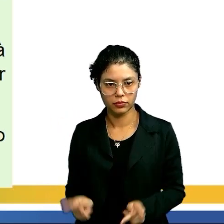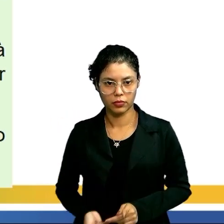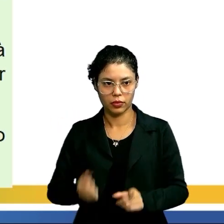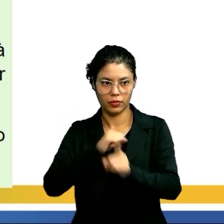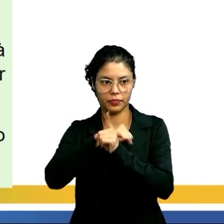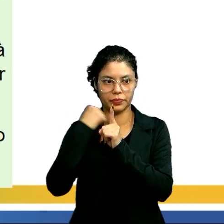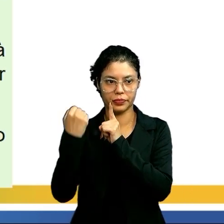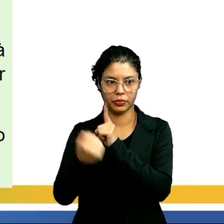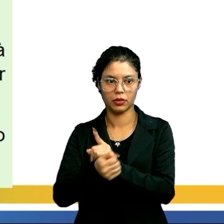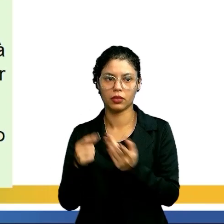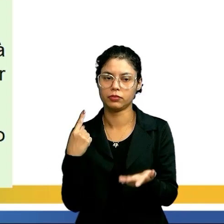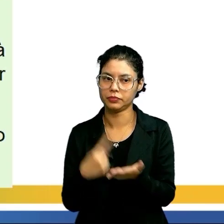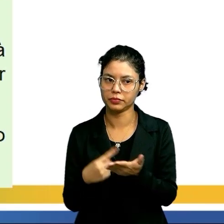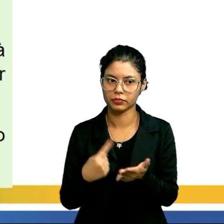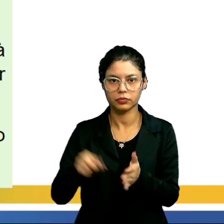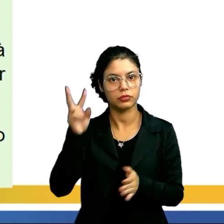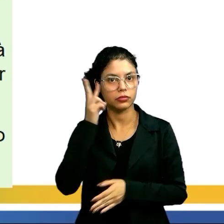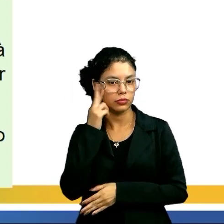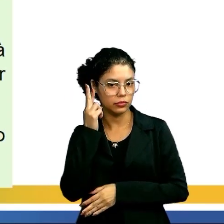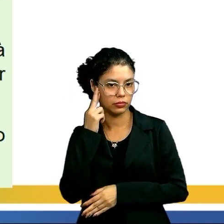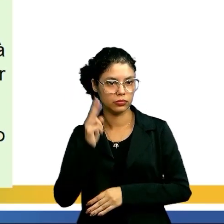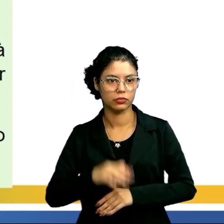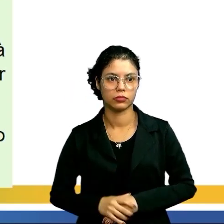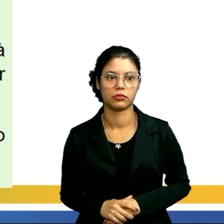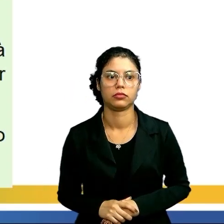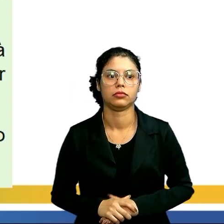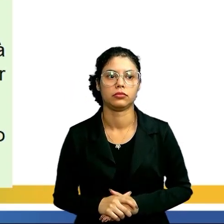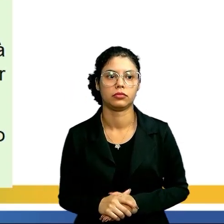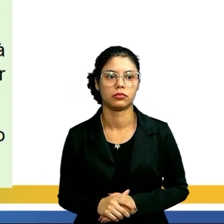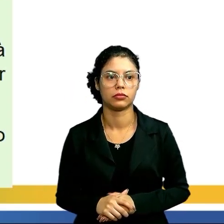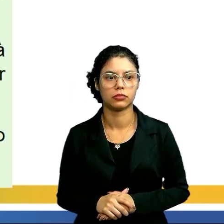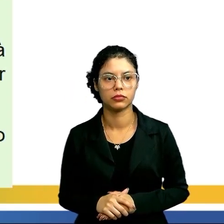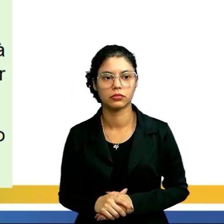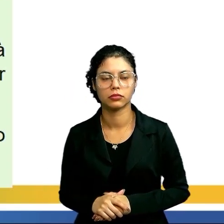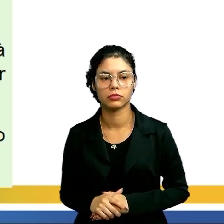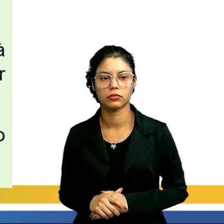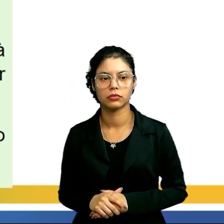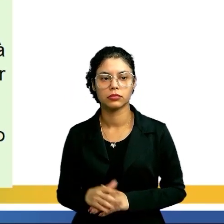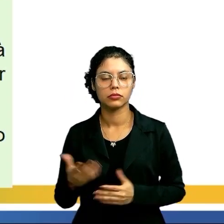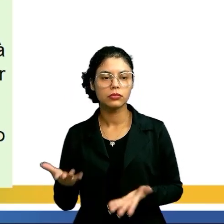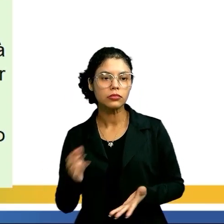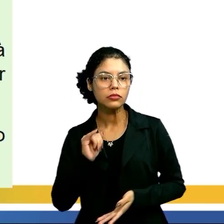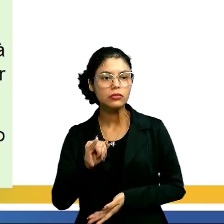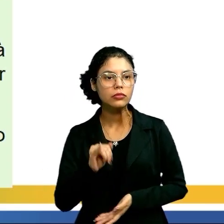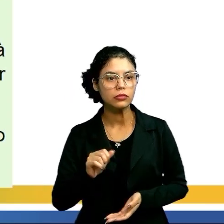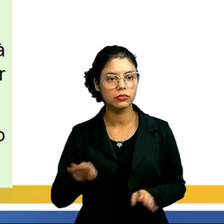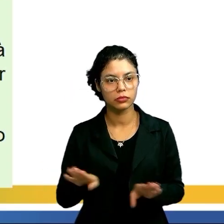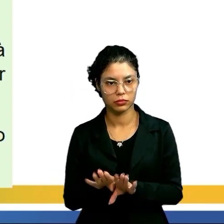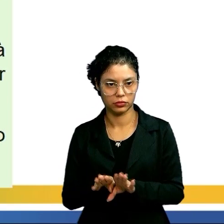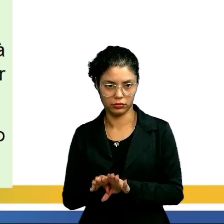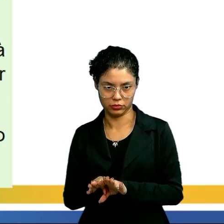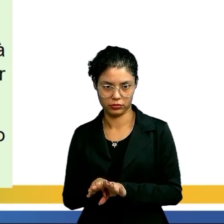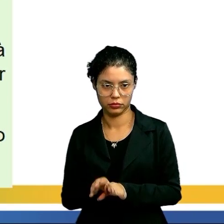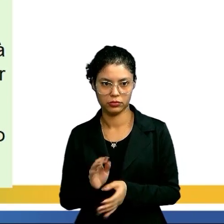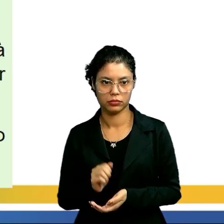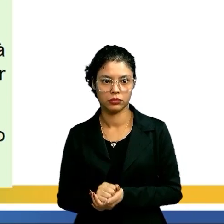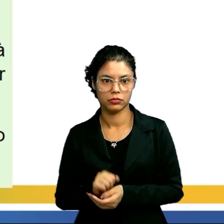de comportamento socialmente considerado como a norma. Isso é chamado